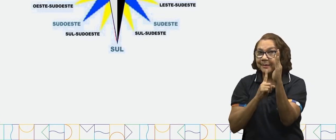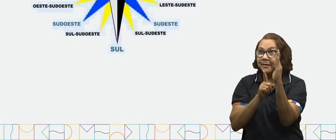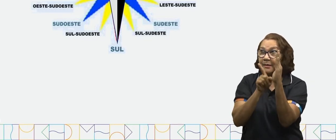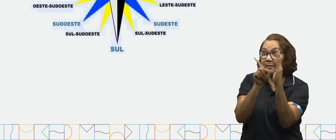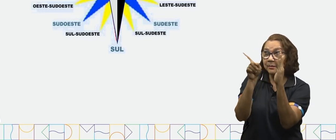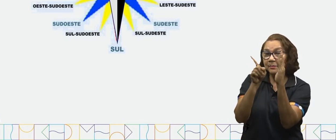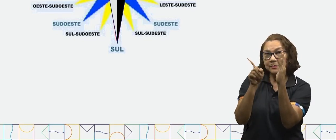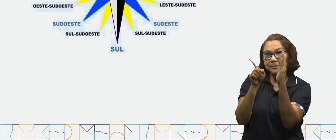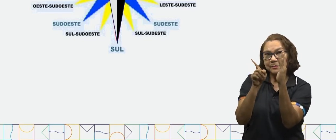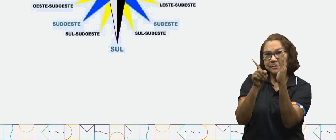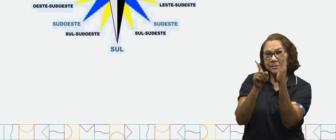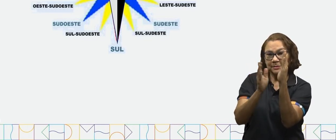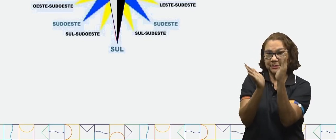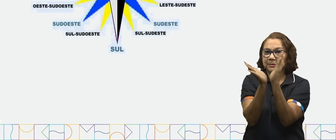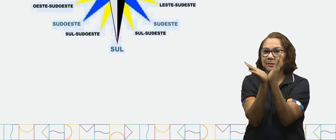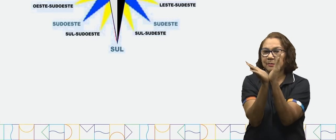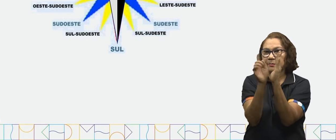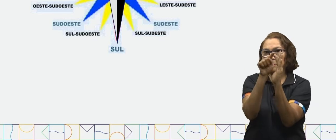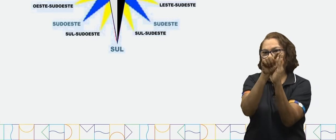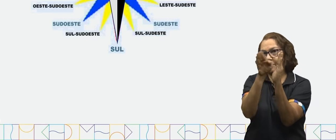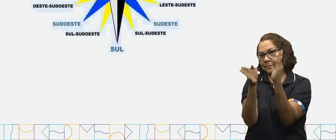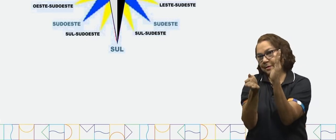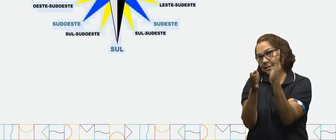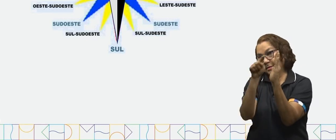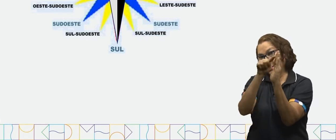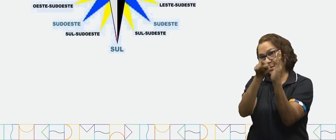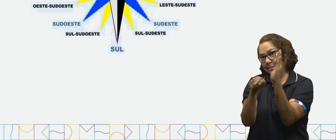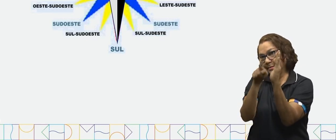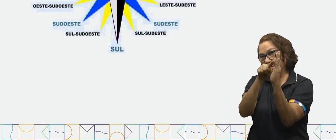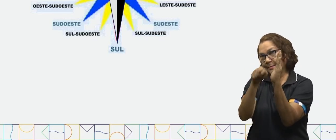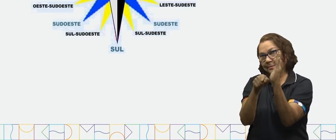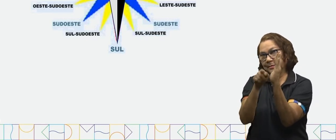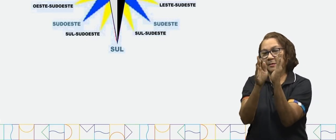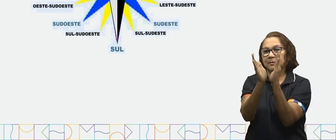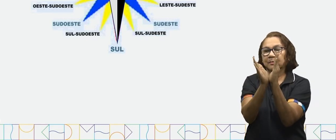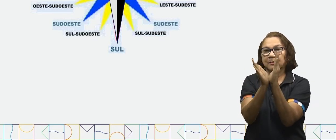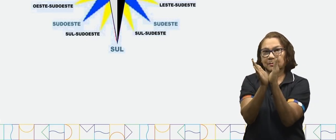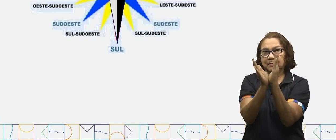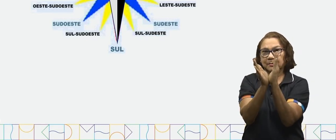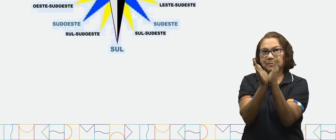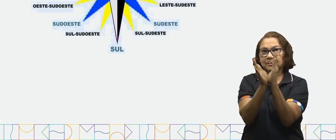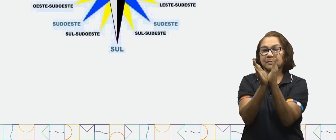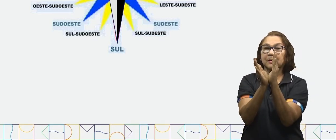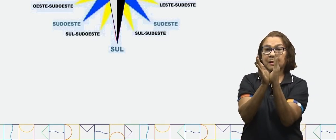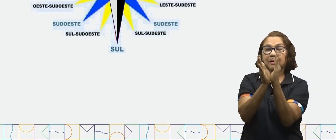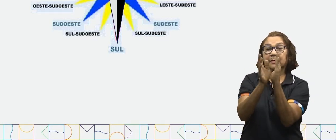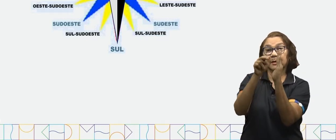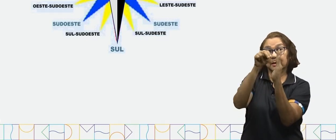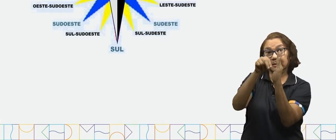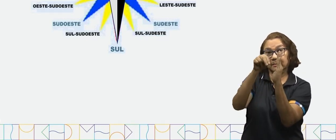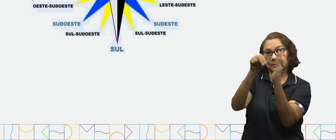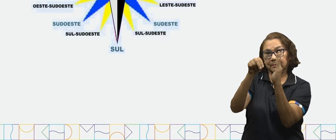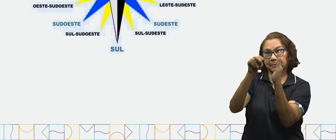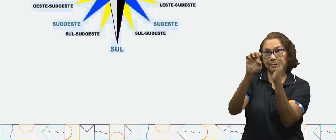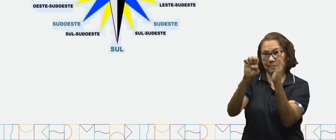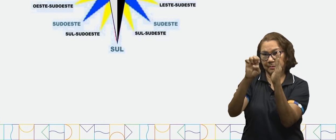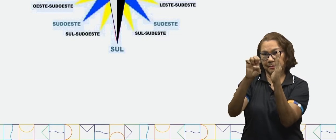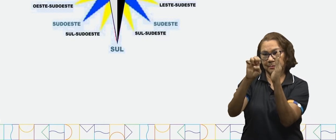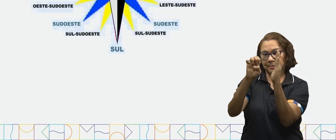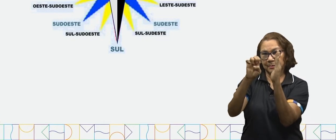Pontos subcolaterais. Os pontos subcolaterais, que oferecem uma forma mais detalhada